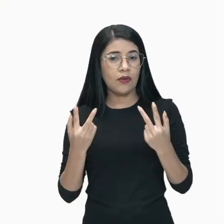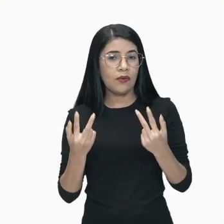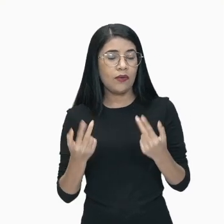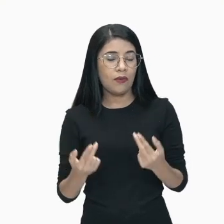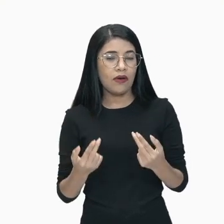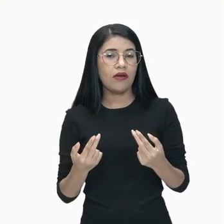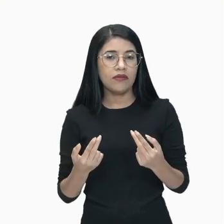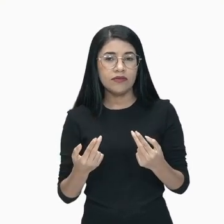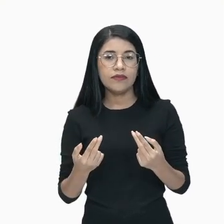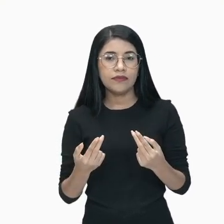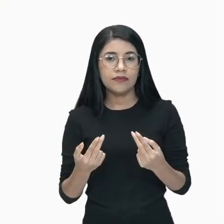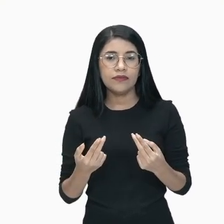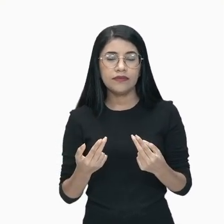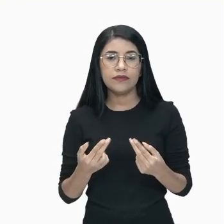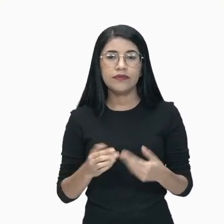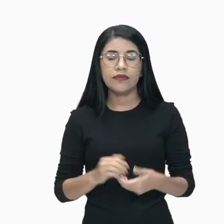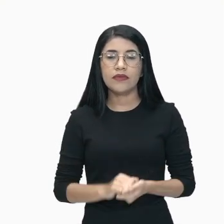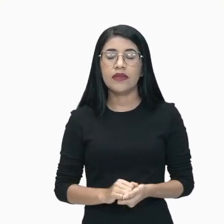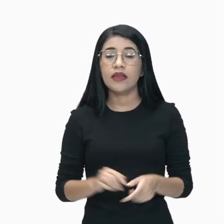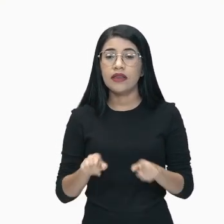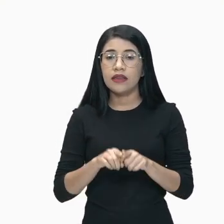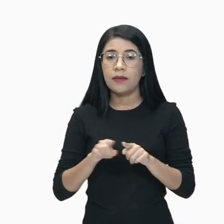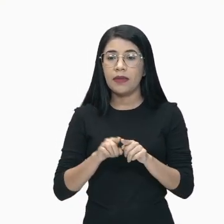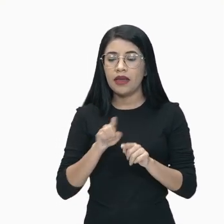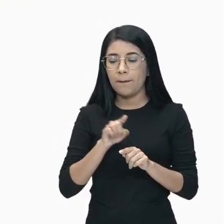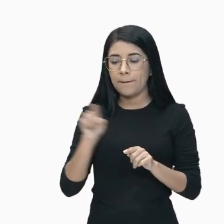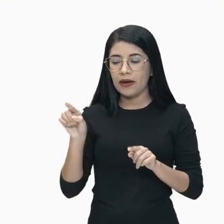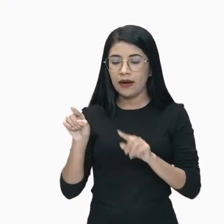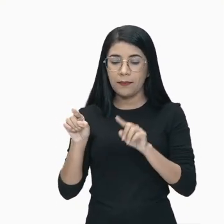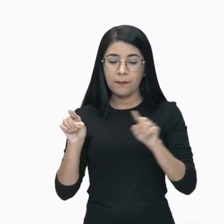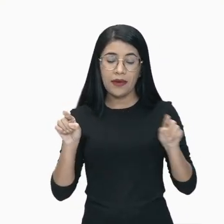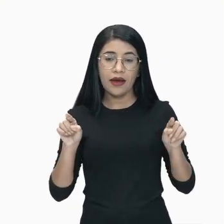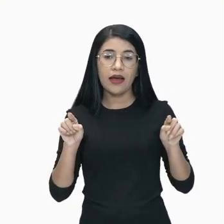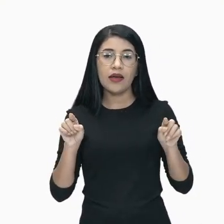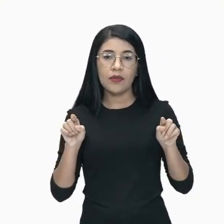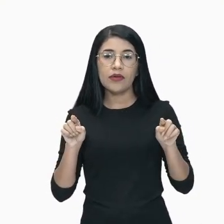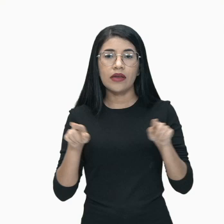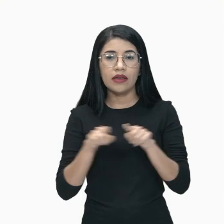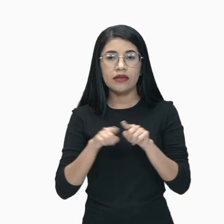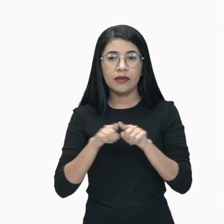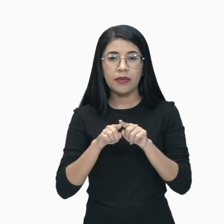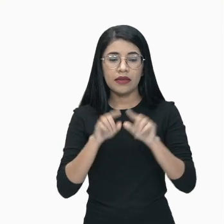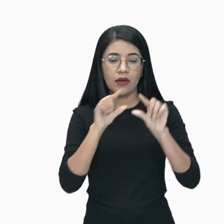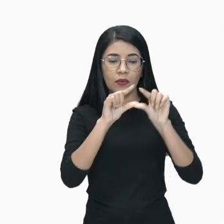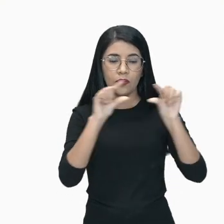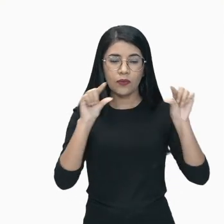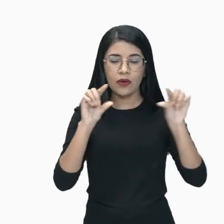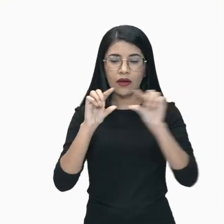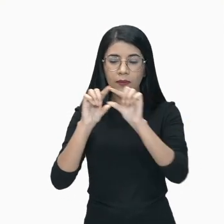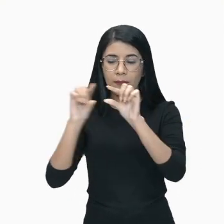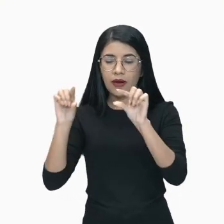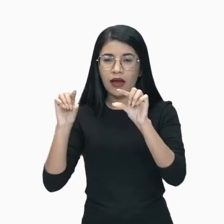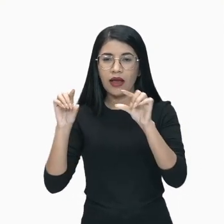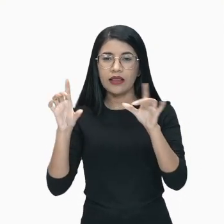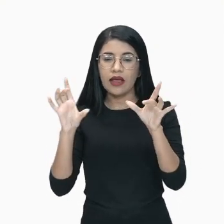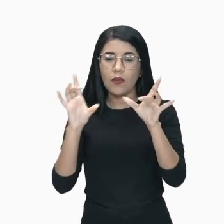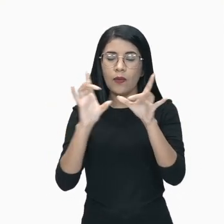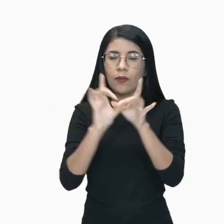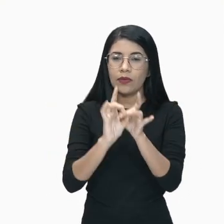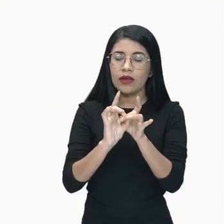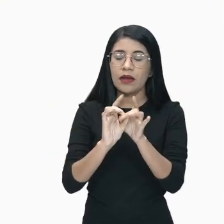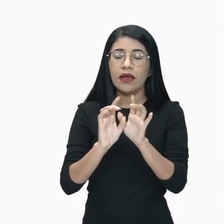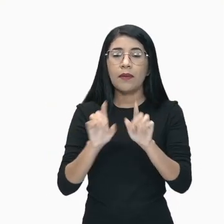em módulo, elas têm a mesma direção porque estão em cima da linha que une as cargas, mas elas